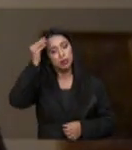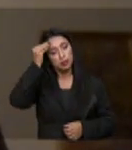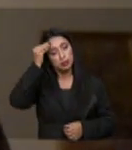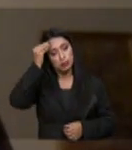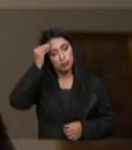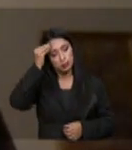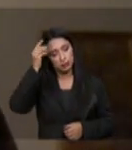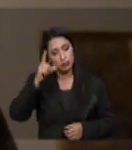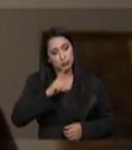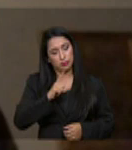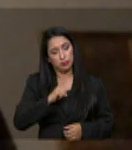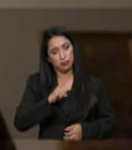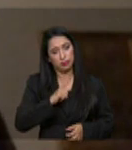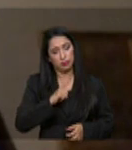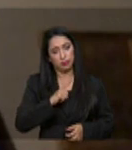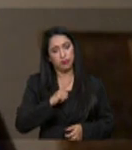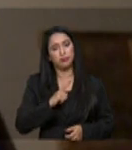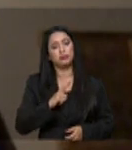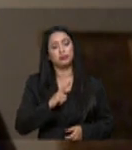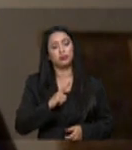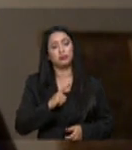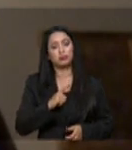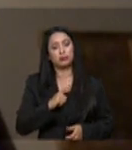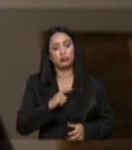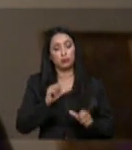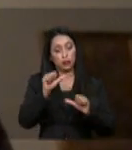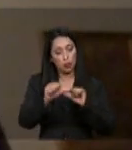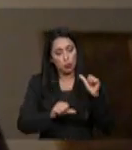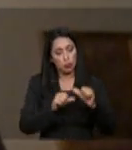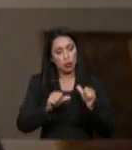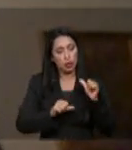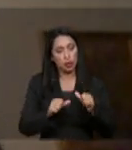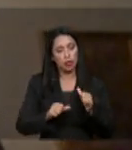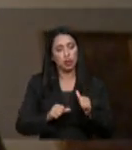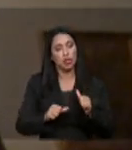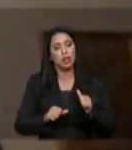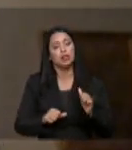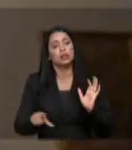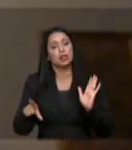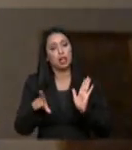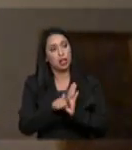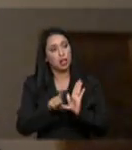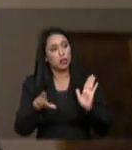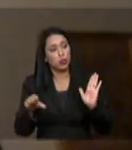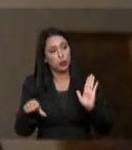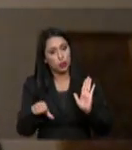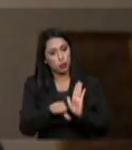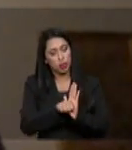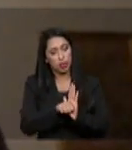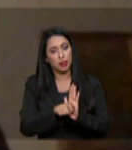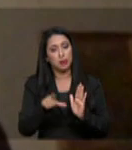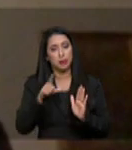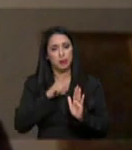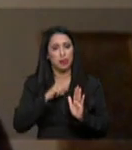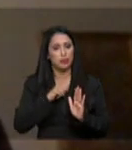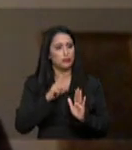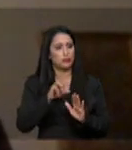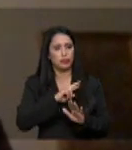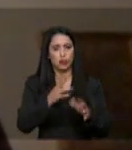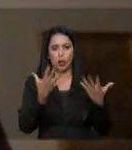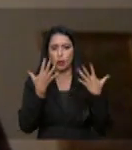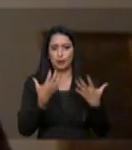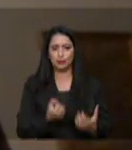houve abolitio criminis e que apesar do alto grau de reprovabilidade da conduta